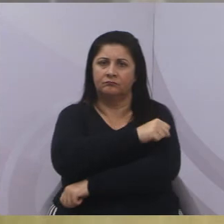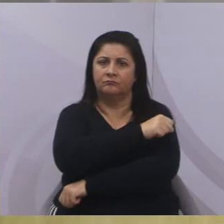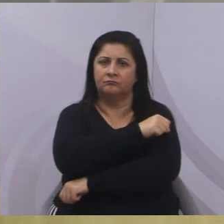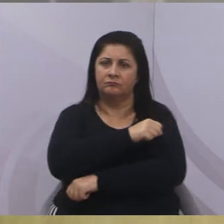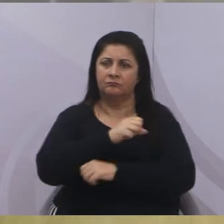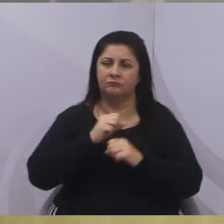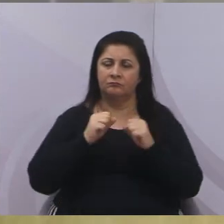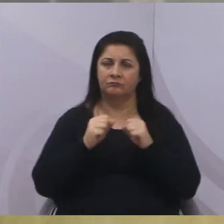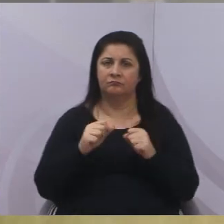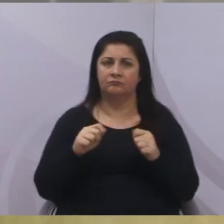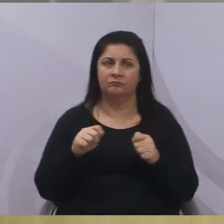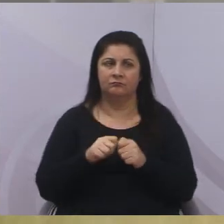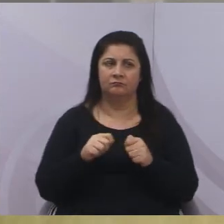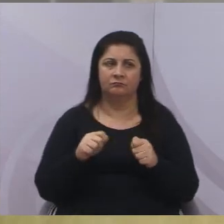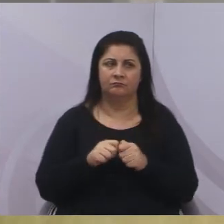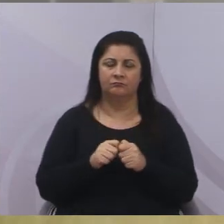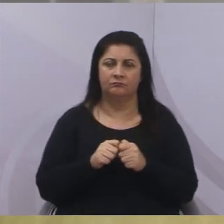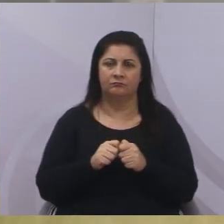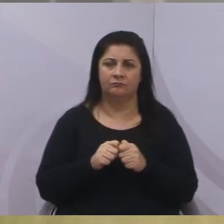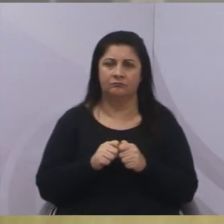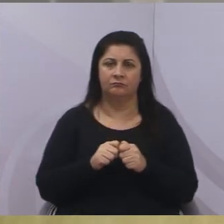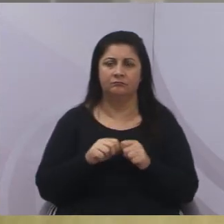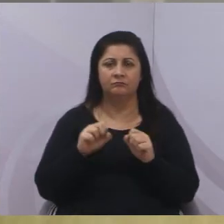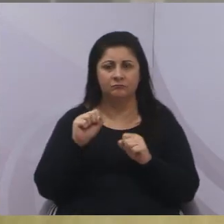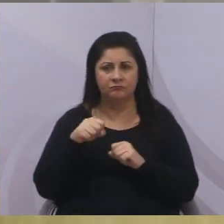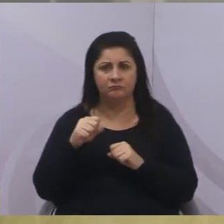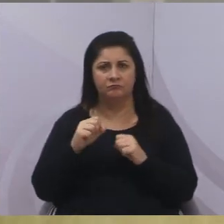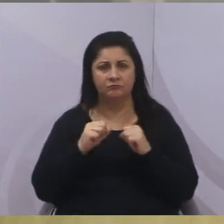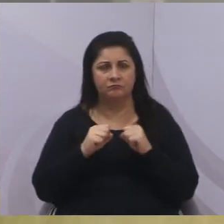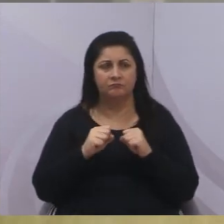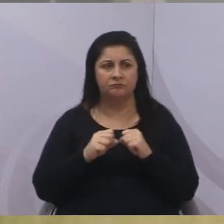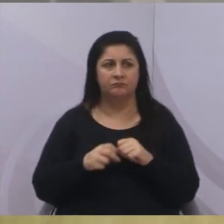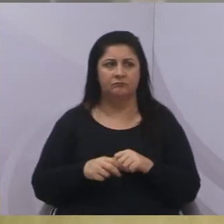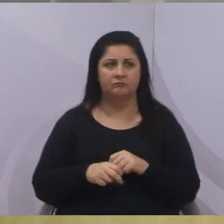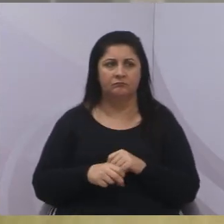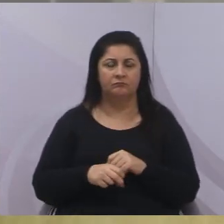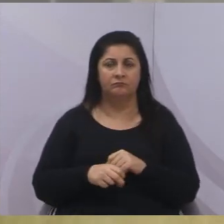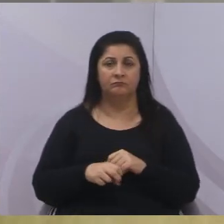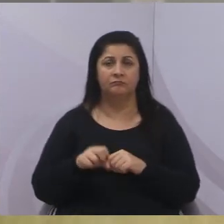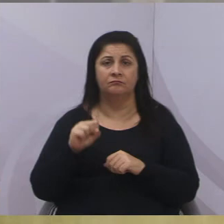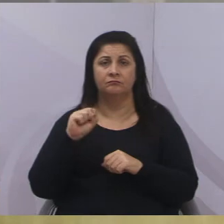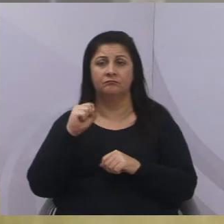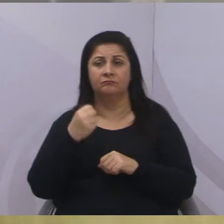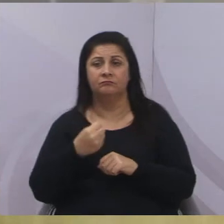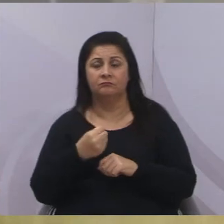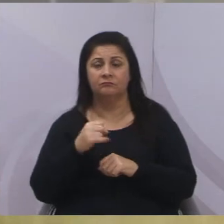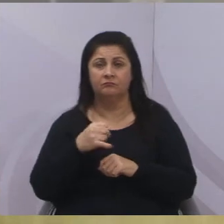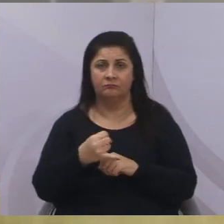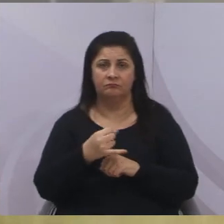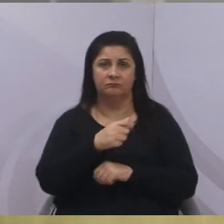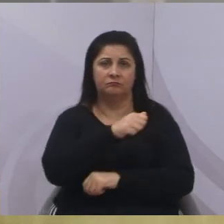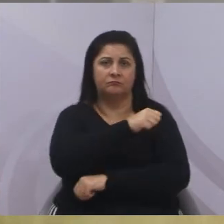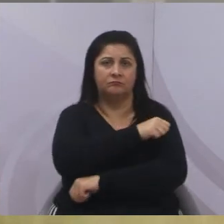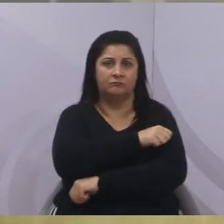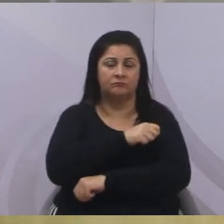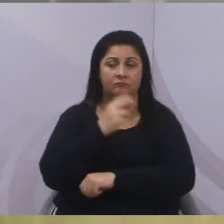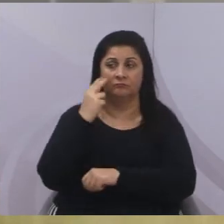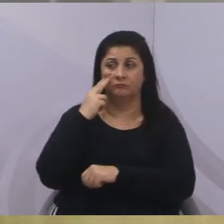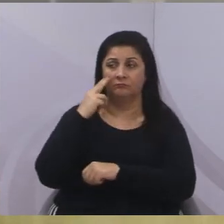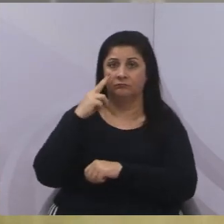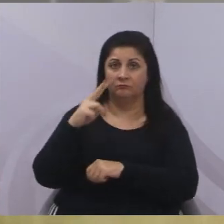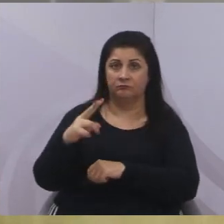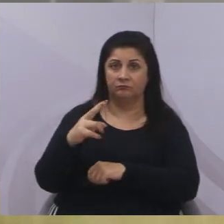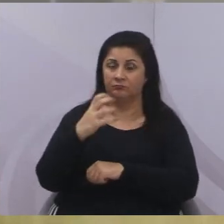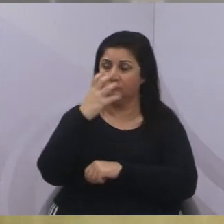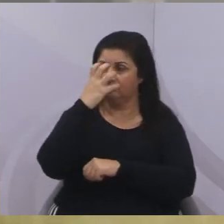decisão, né? Ela tem condição. E muitas vezes, se ela se depara com um caso grave, ela vai conversar